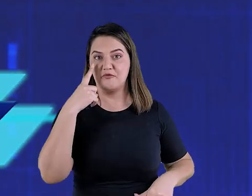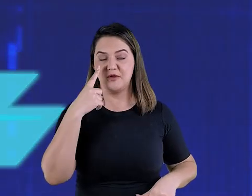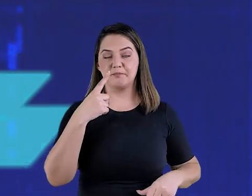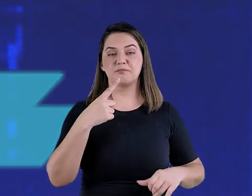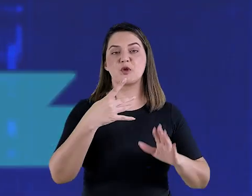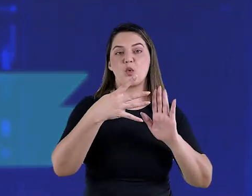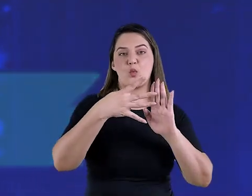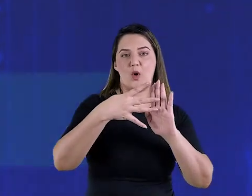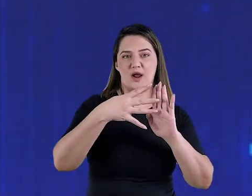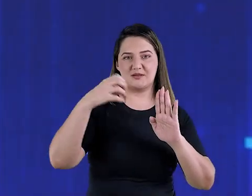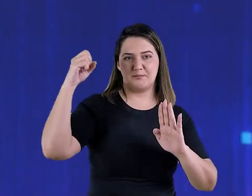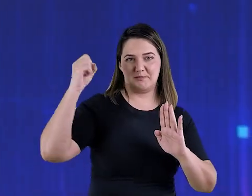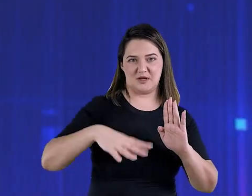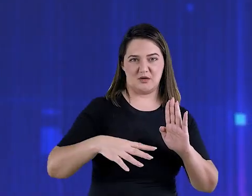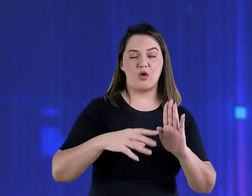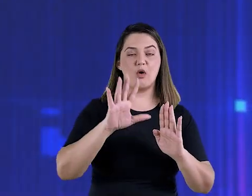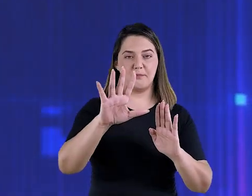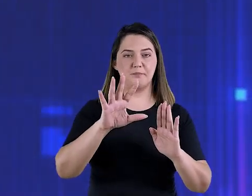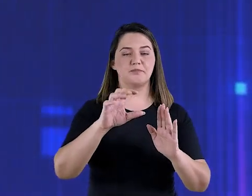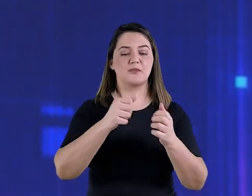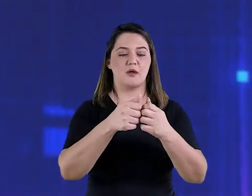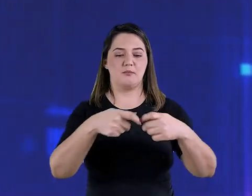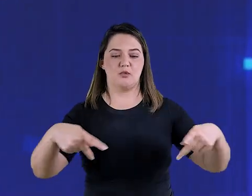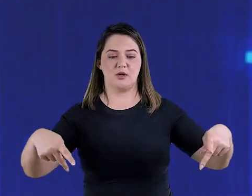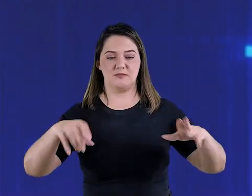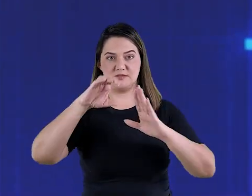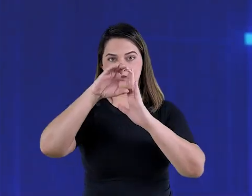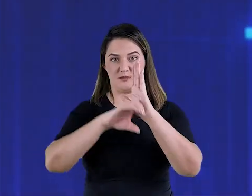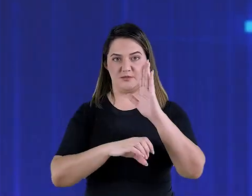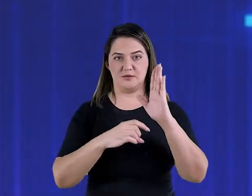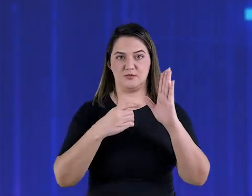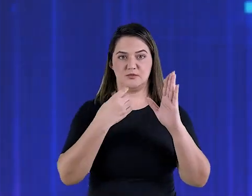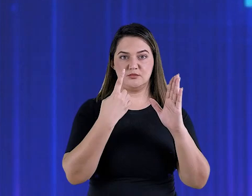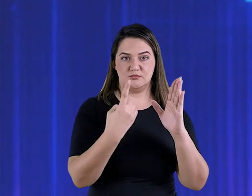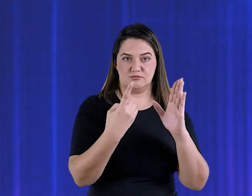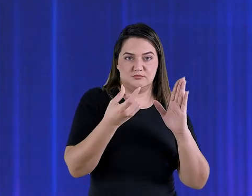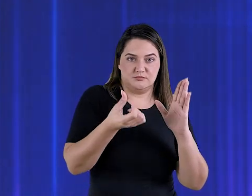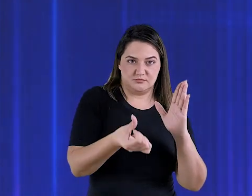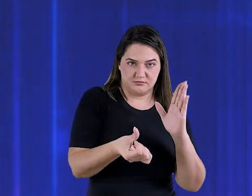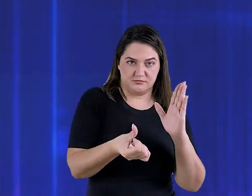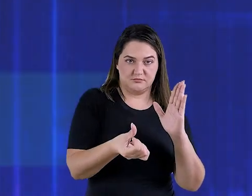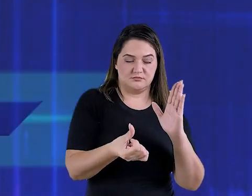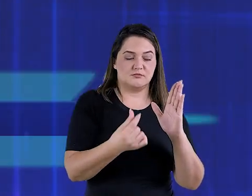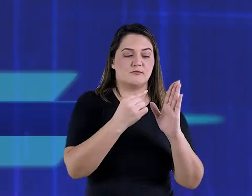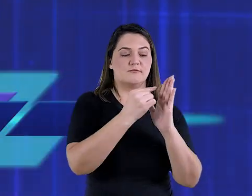diz a Bíblia. Vamos lá, Apocalipse capítulo 16,